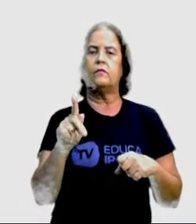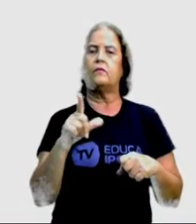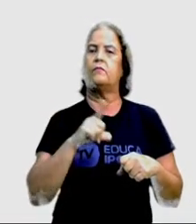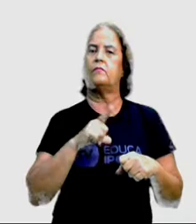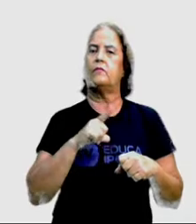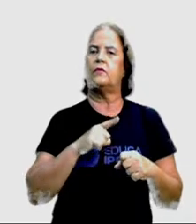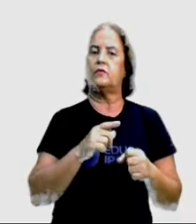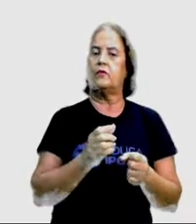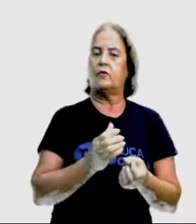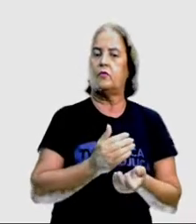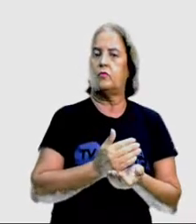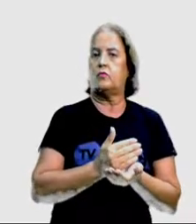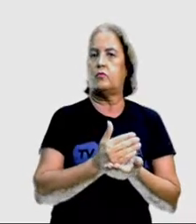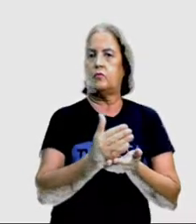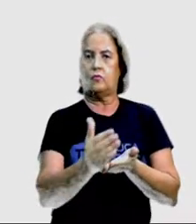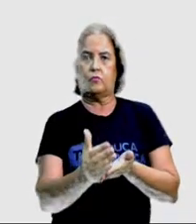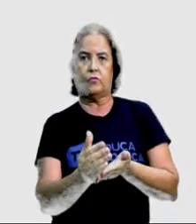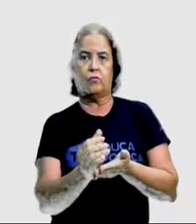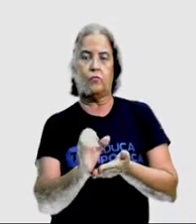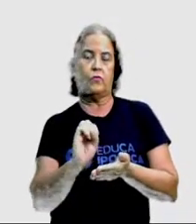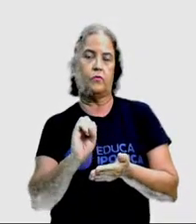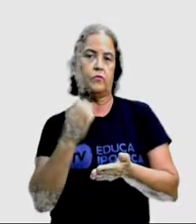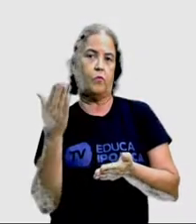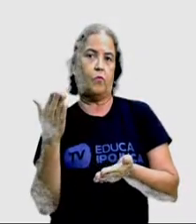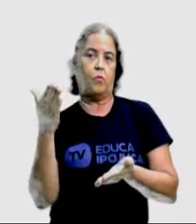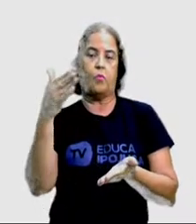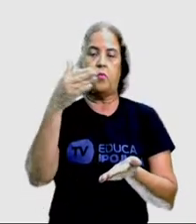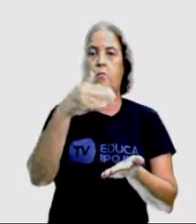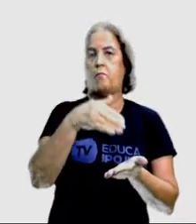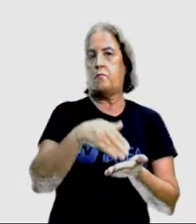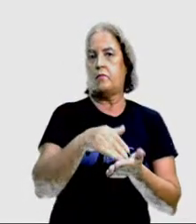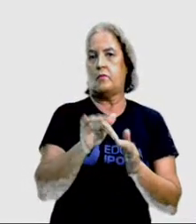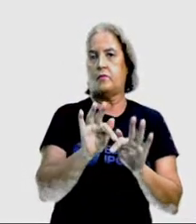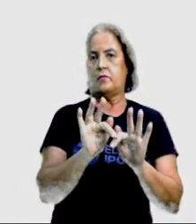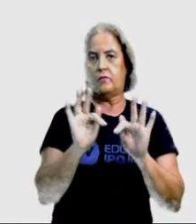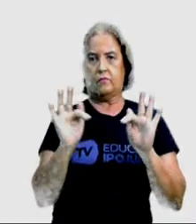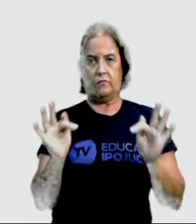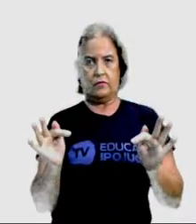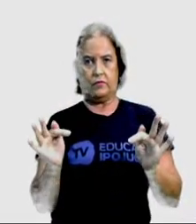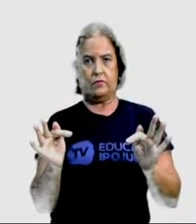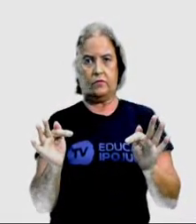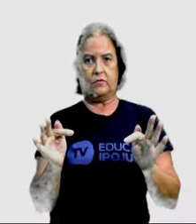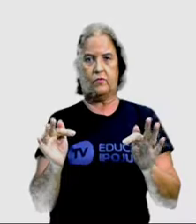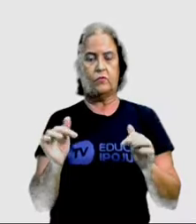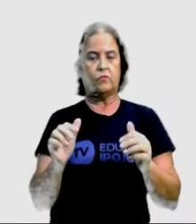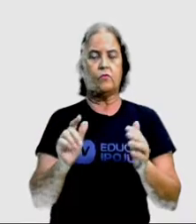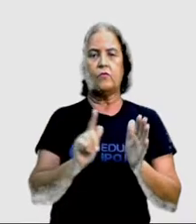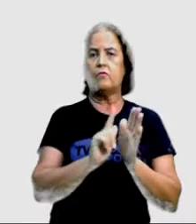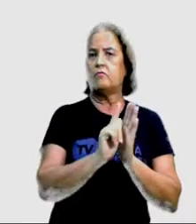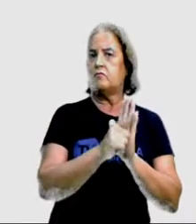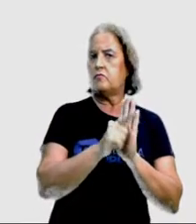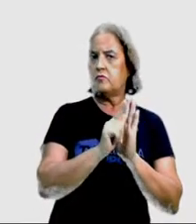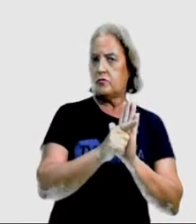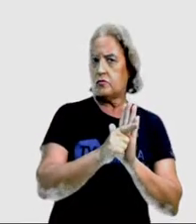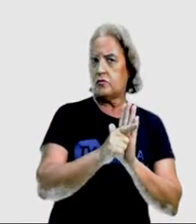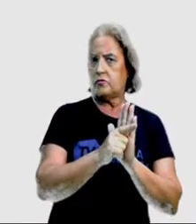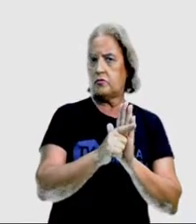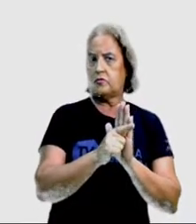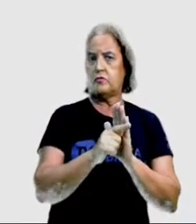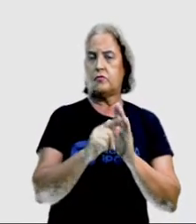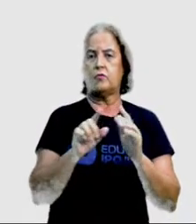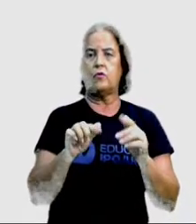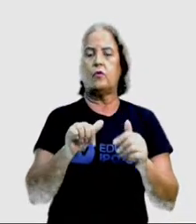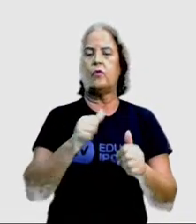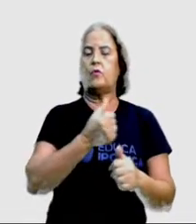meio de frase, ok? Eles não vão variar nem em gênero e nem em número, masculino